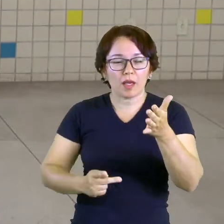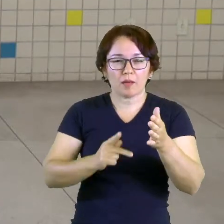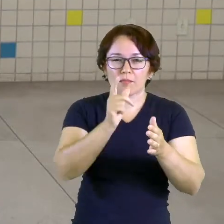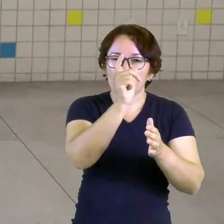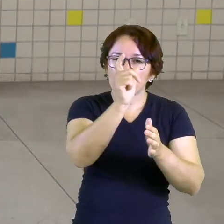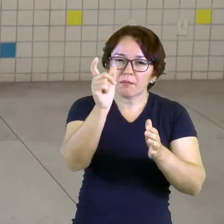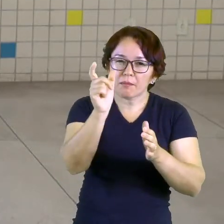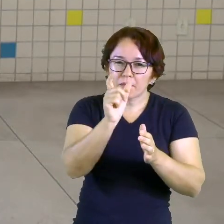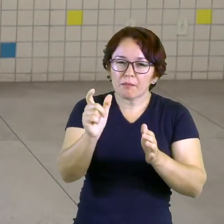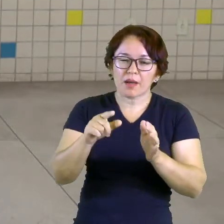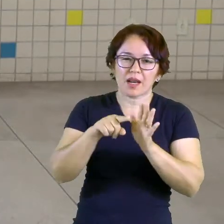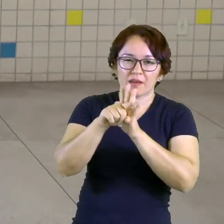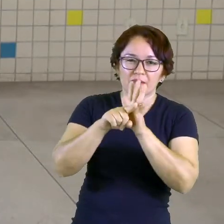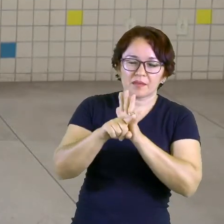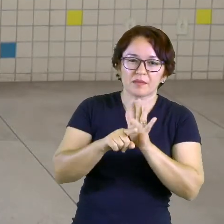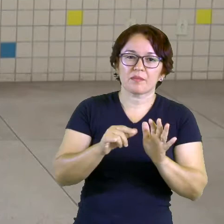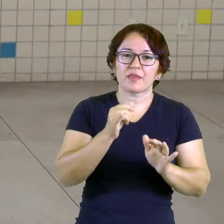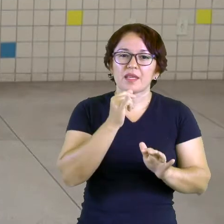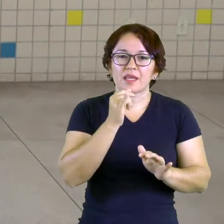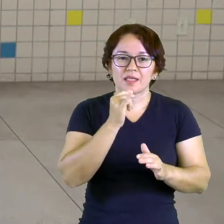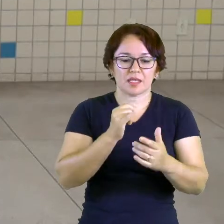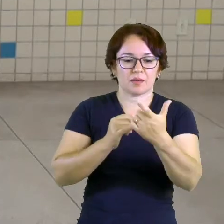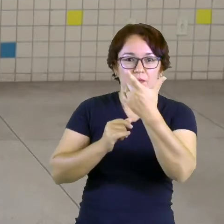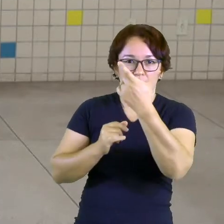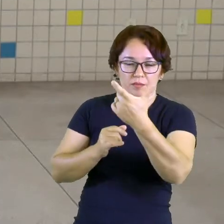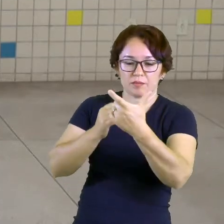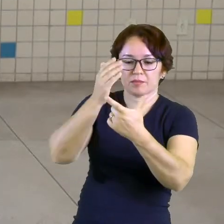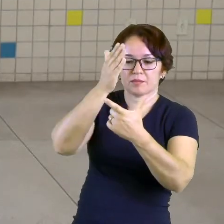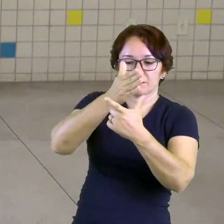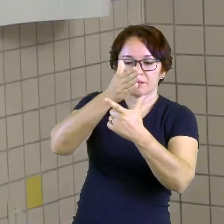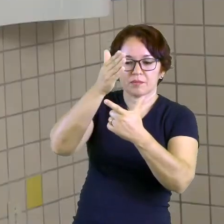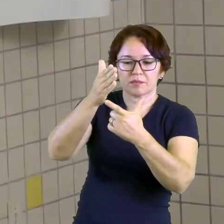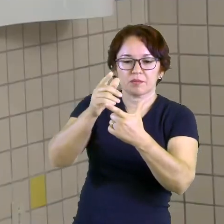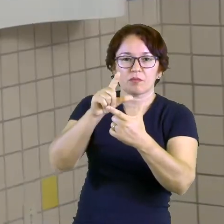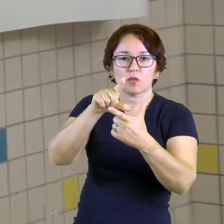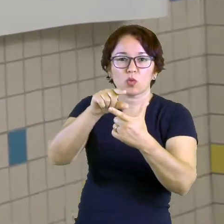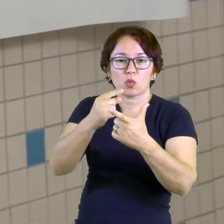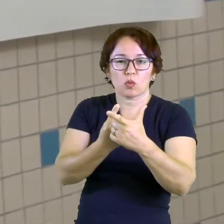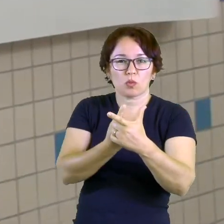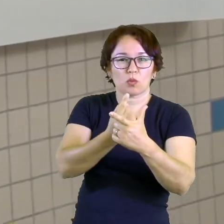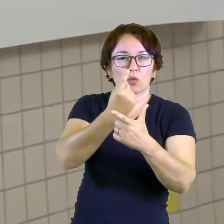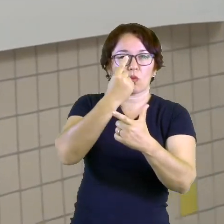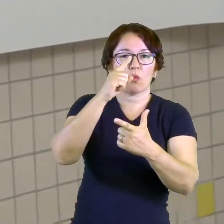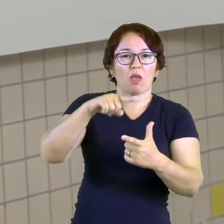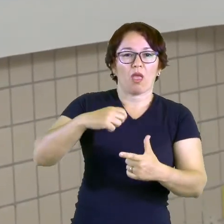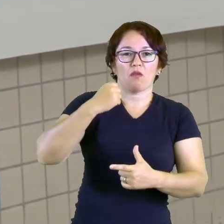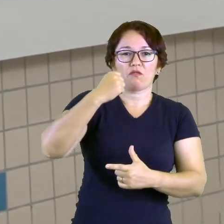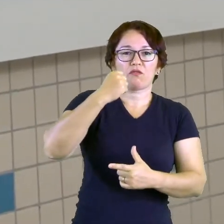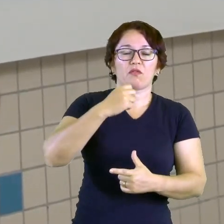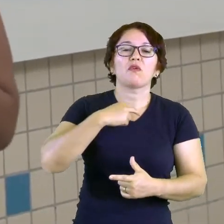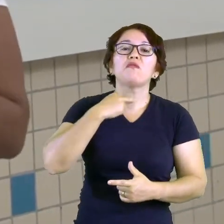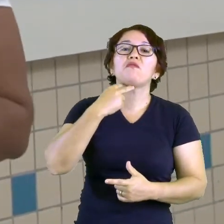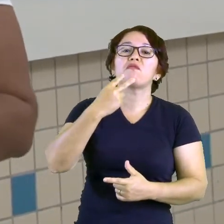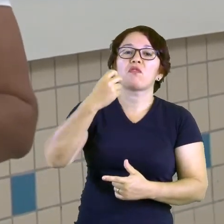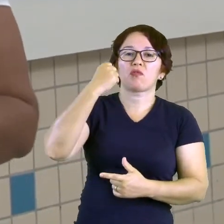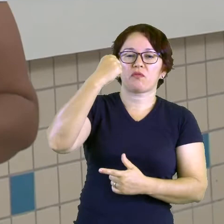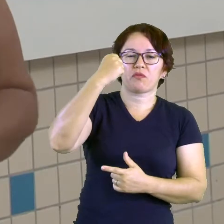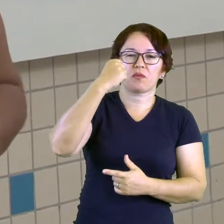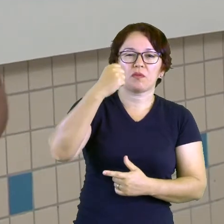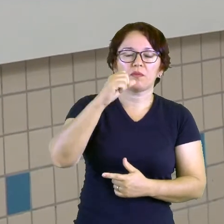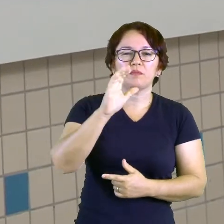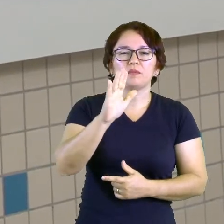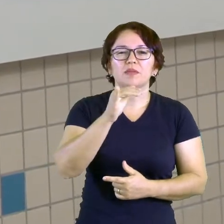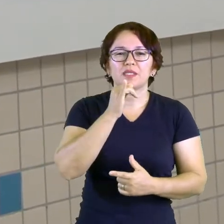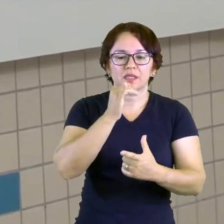a sílaba tônica do poema. Mas, antes da gente iniciarmos estudando sobre sílaba tônica,